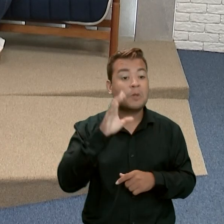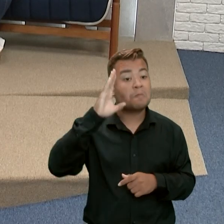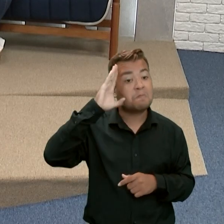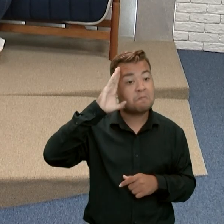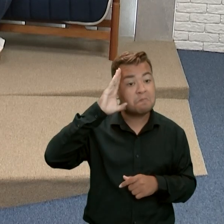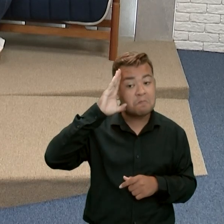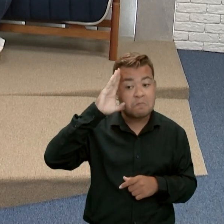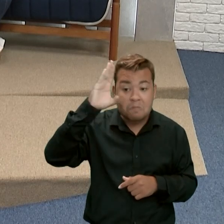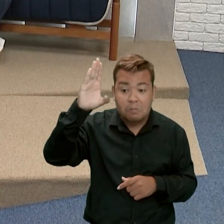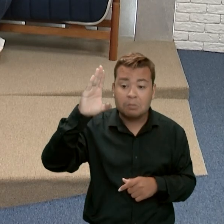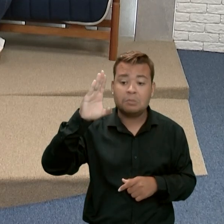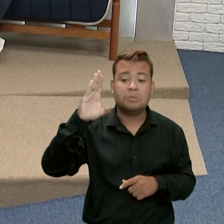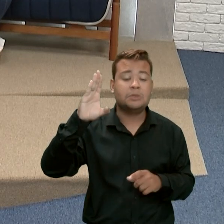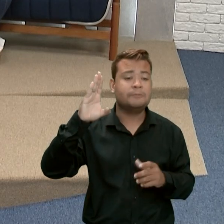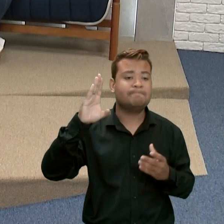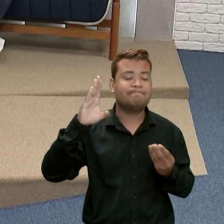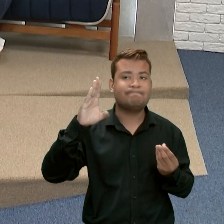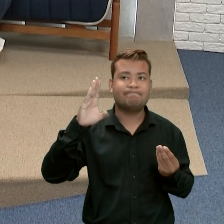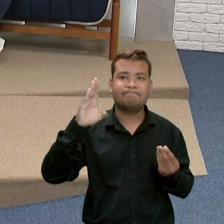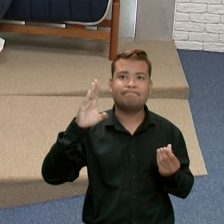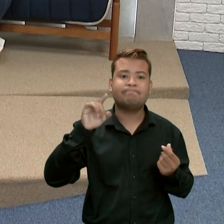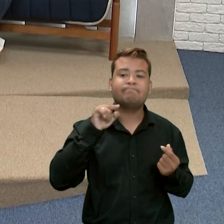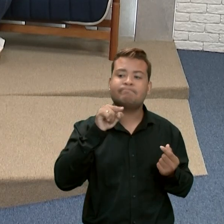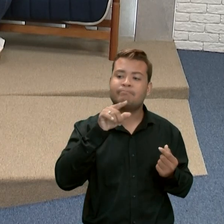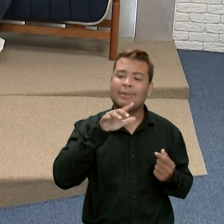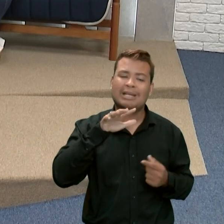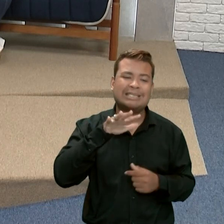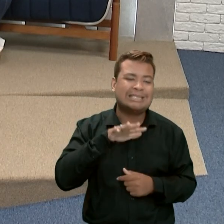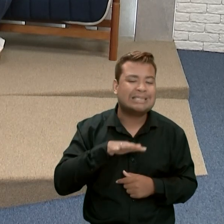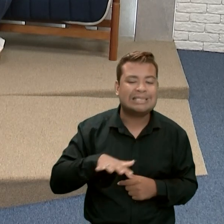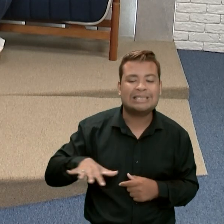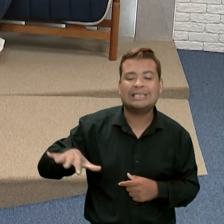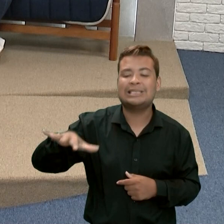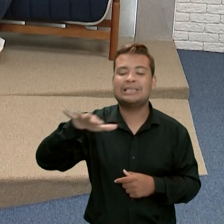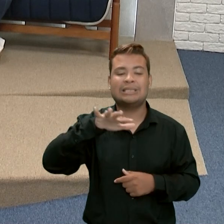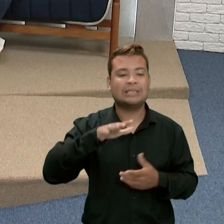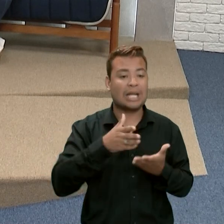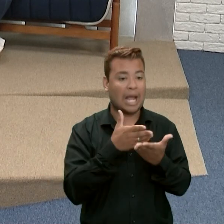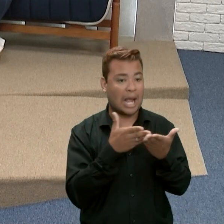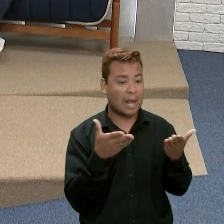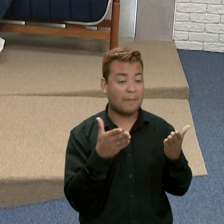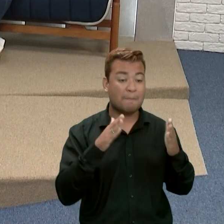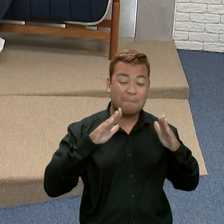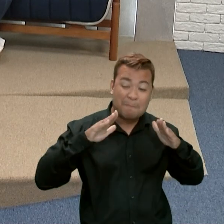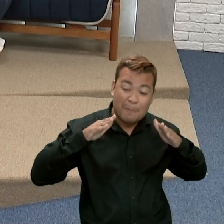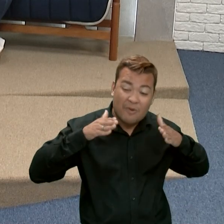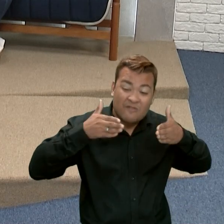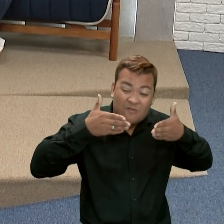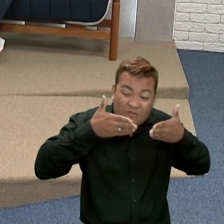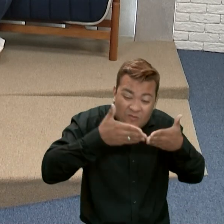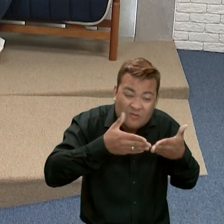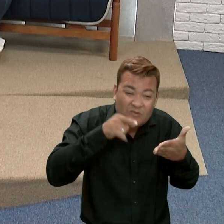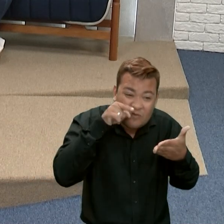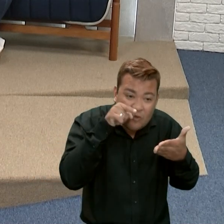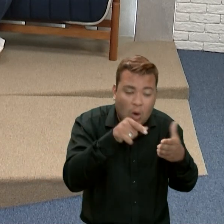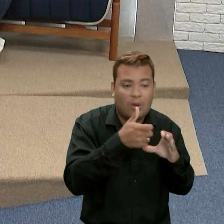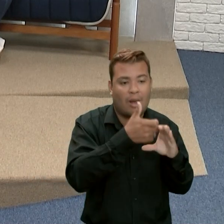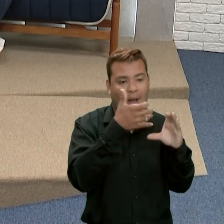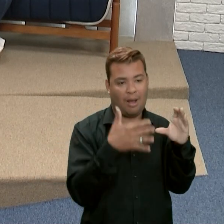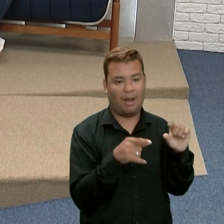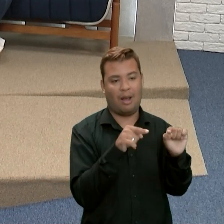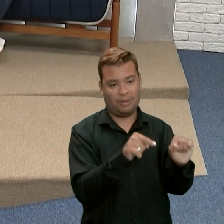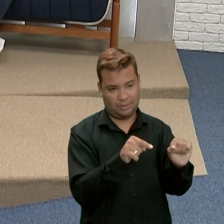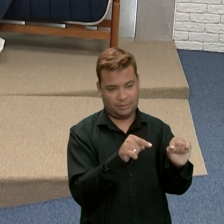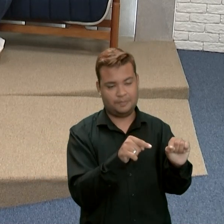especialmente assim para o cenário mais peculiar com esse aspecto.